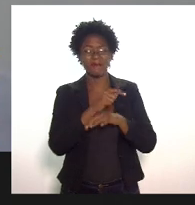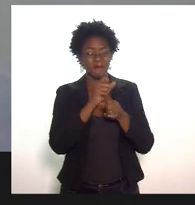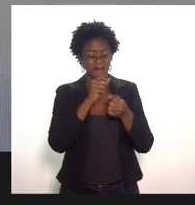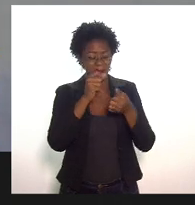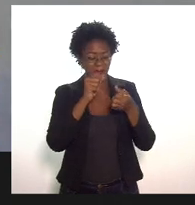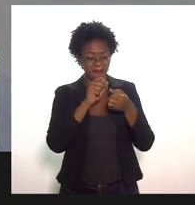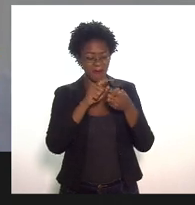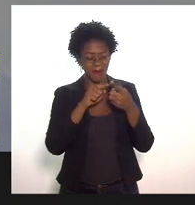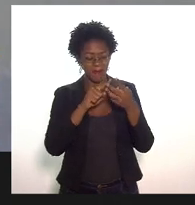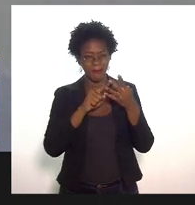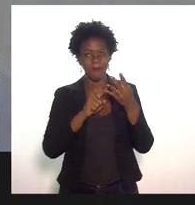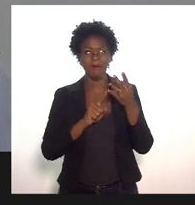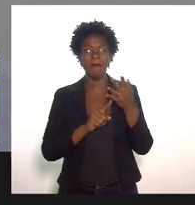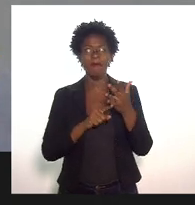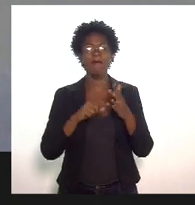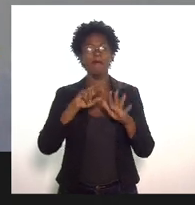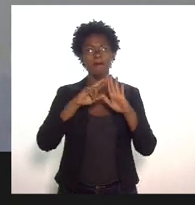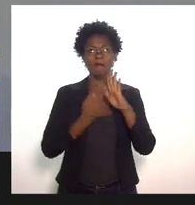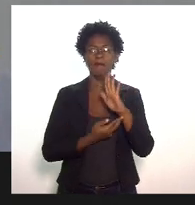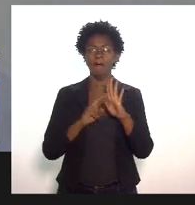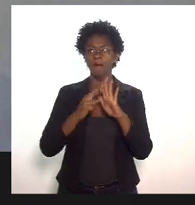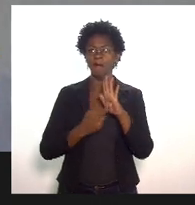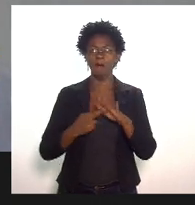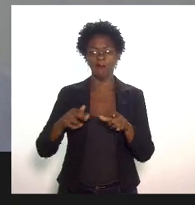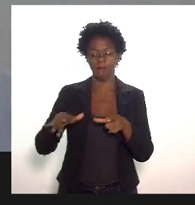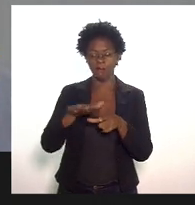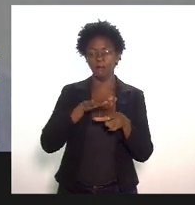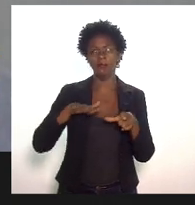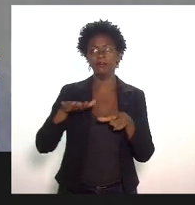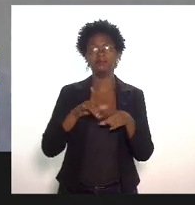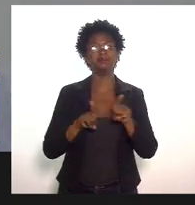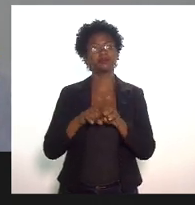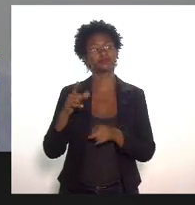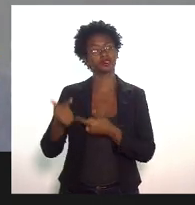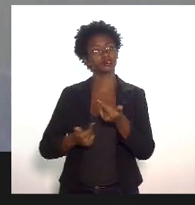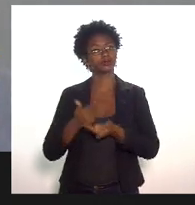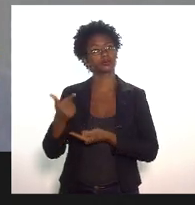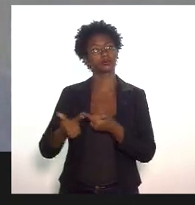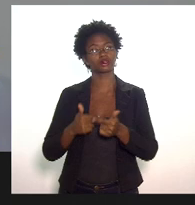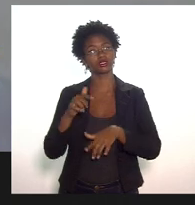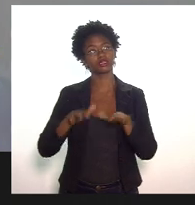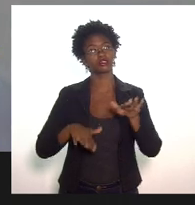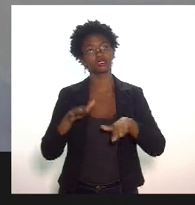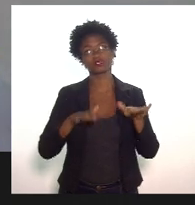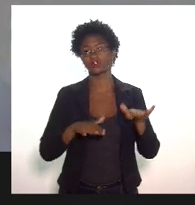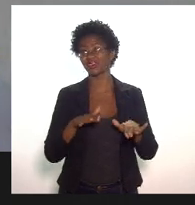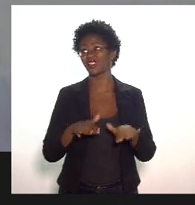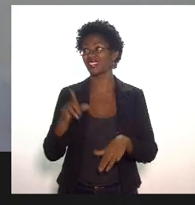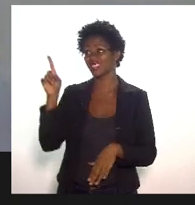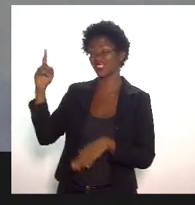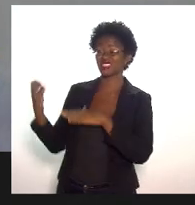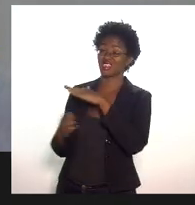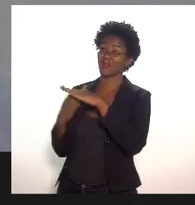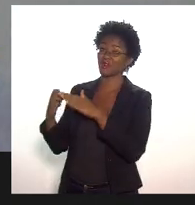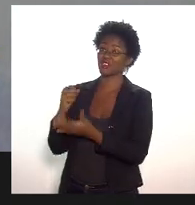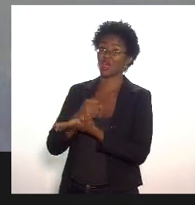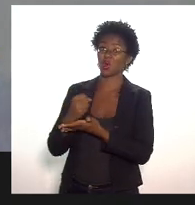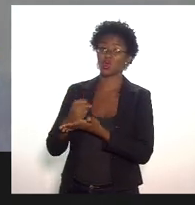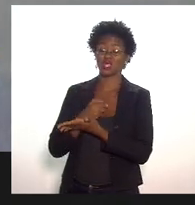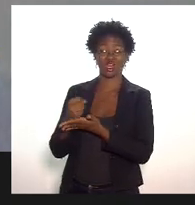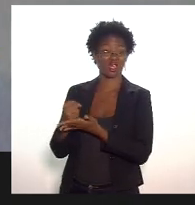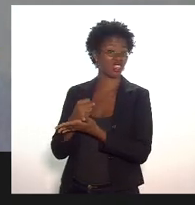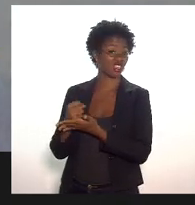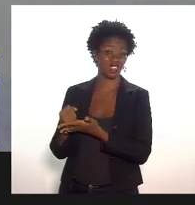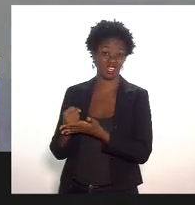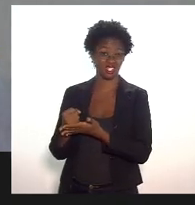regras ambientais, trabalhistas, e que muitas das vezes as grandes contratantes, como a Petrobras, por exemplo, não fazem as